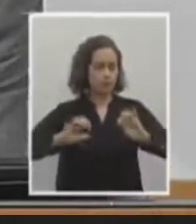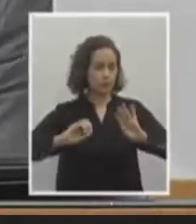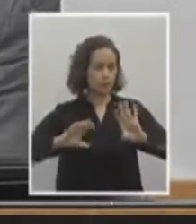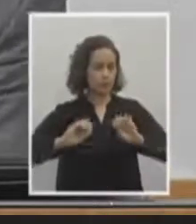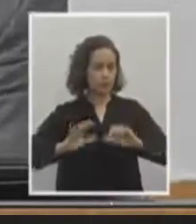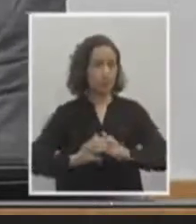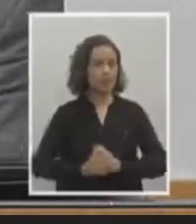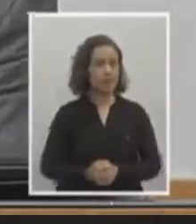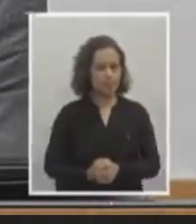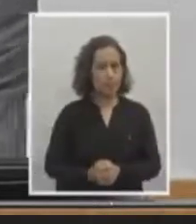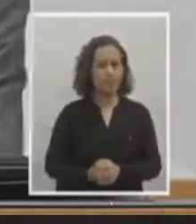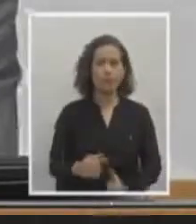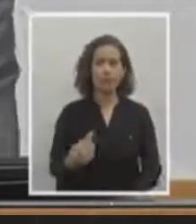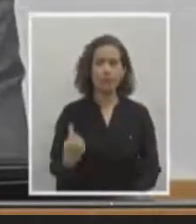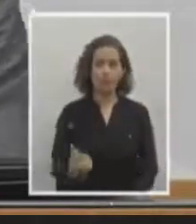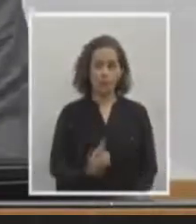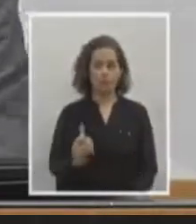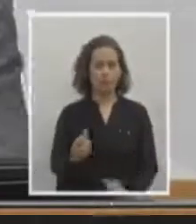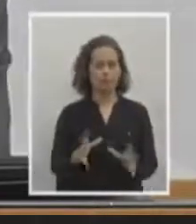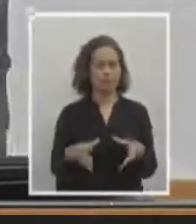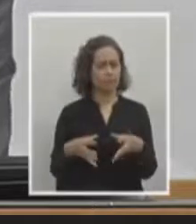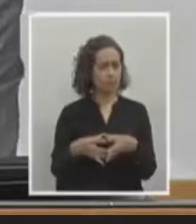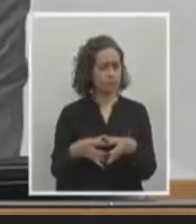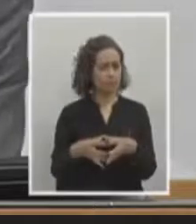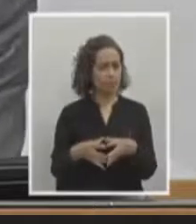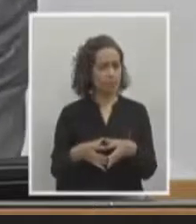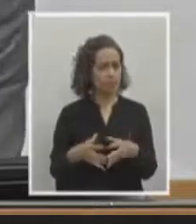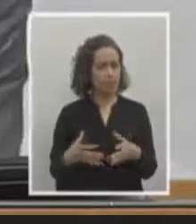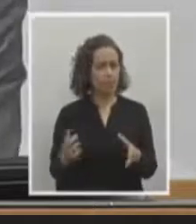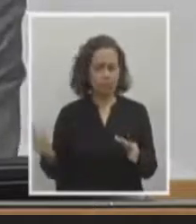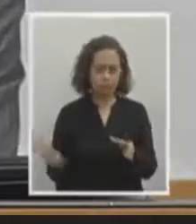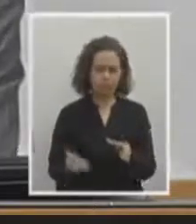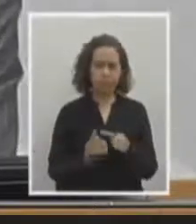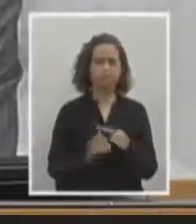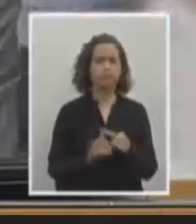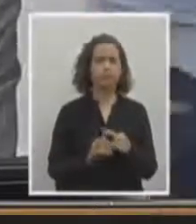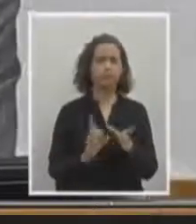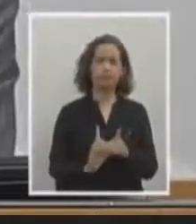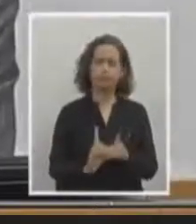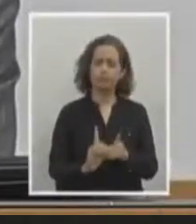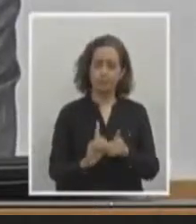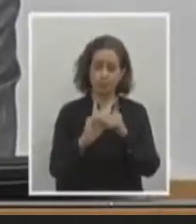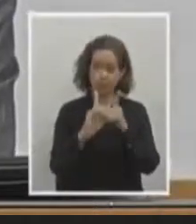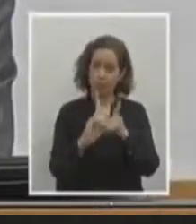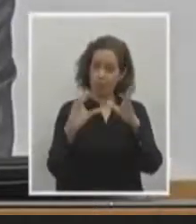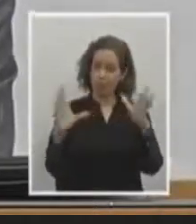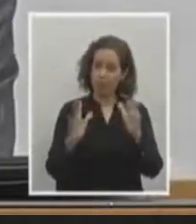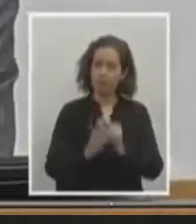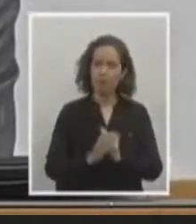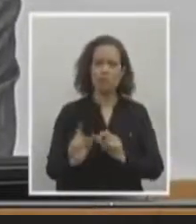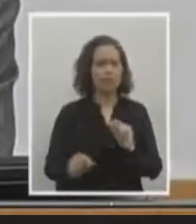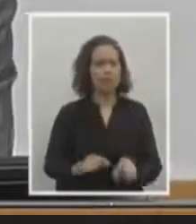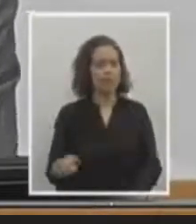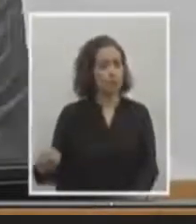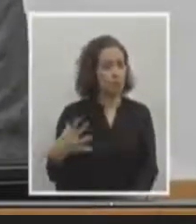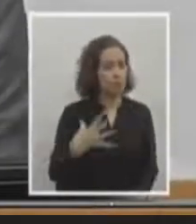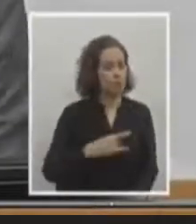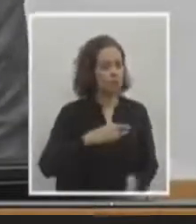enquanto comissão, aqui os membros da comissão, de forma democrática, para que a gente possa levar um novo documento que